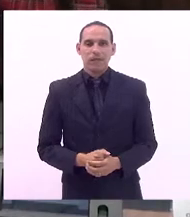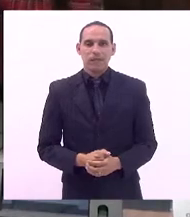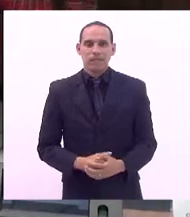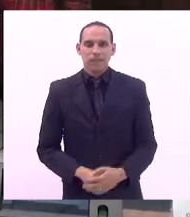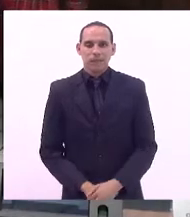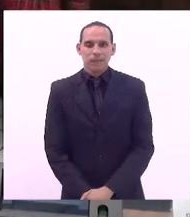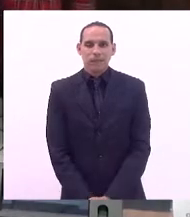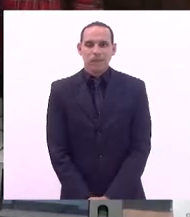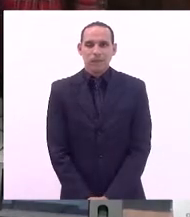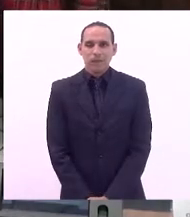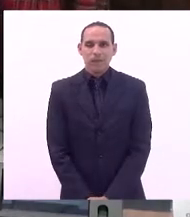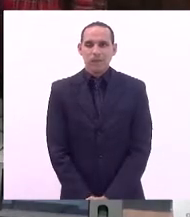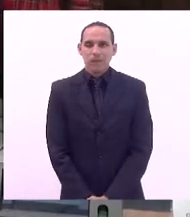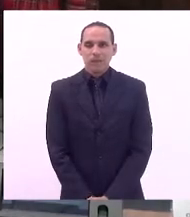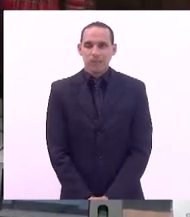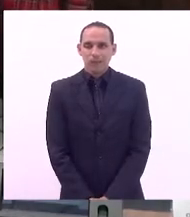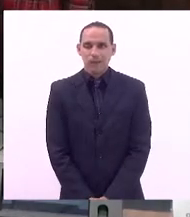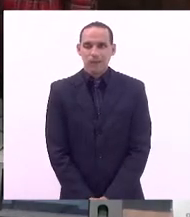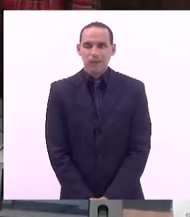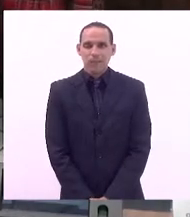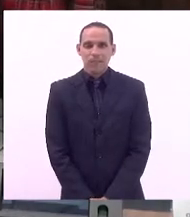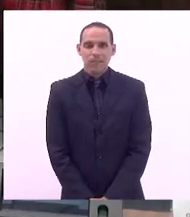E aí